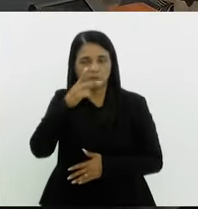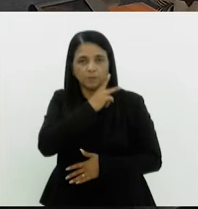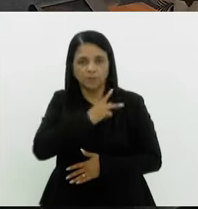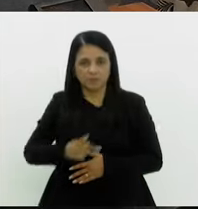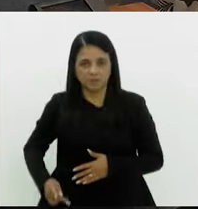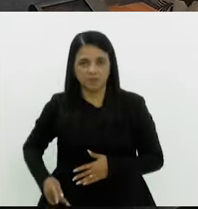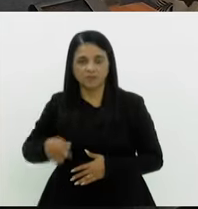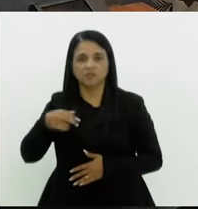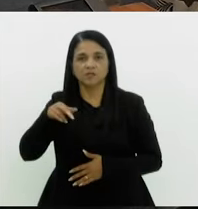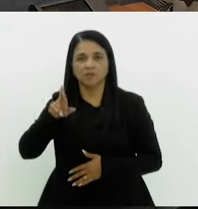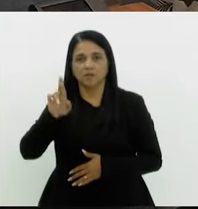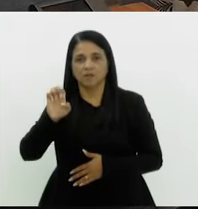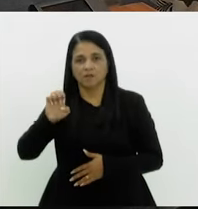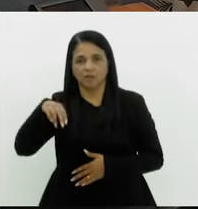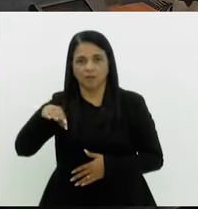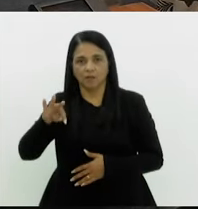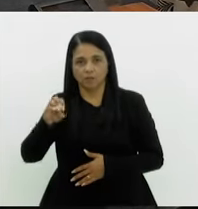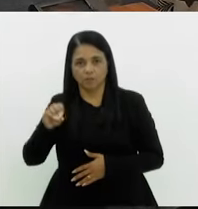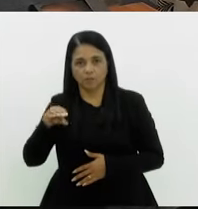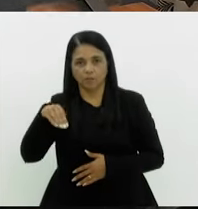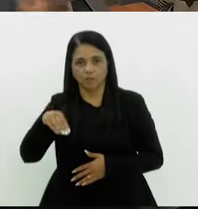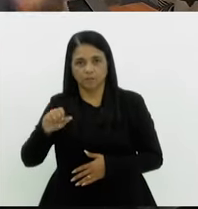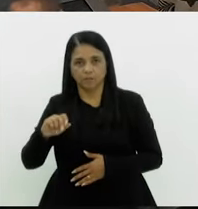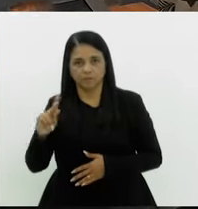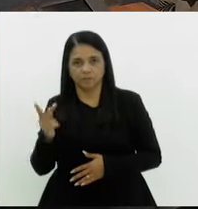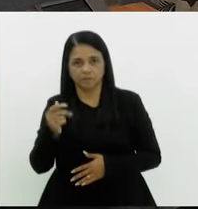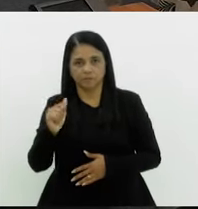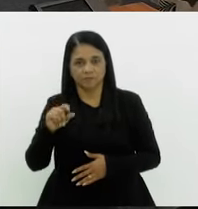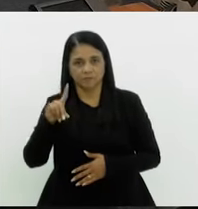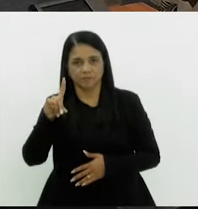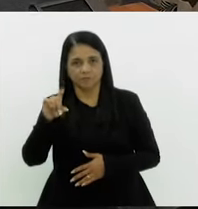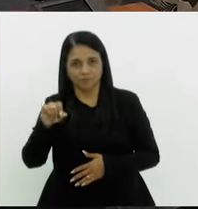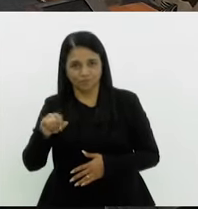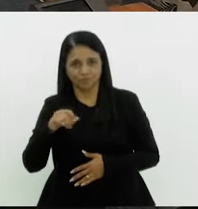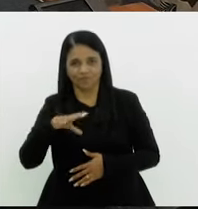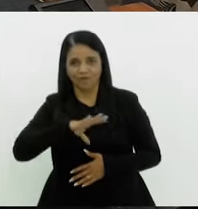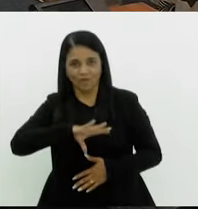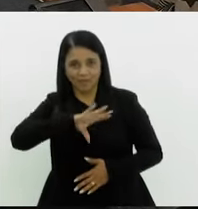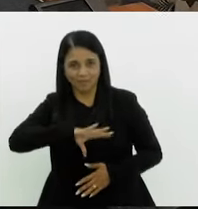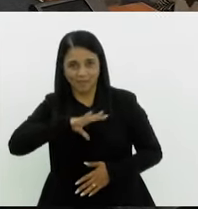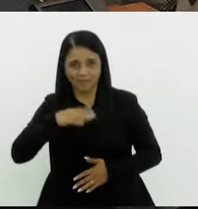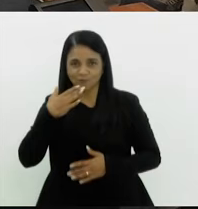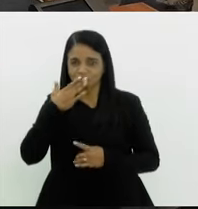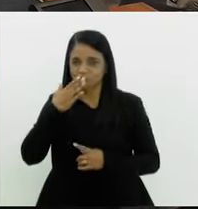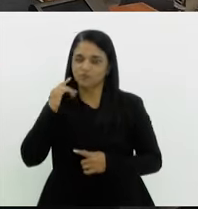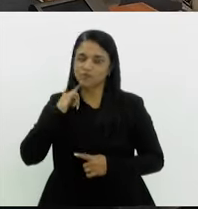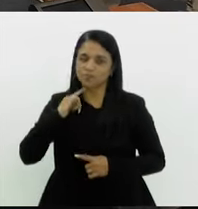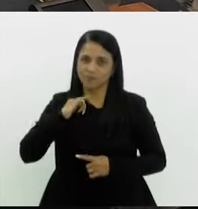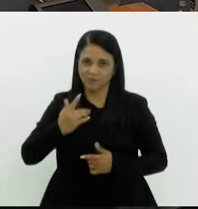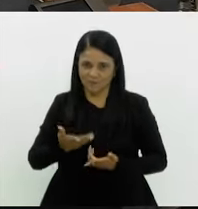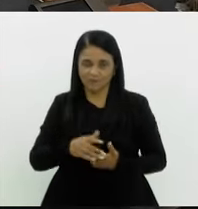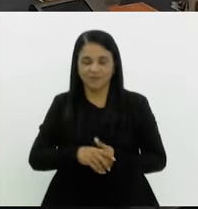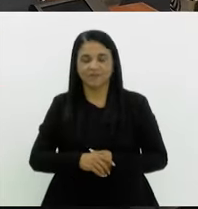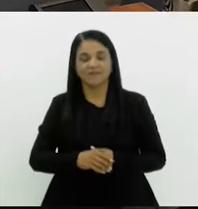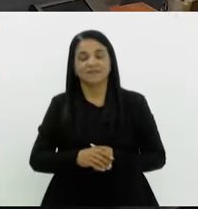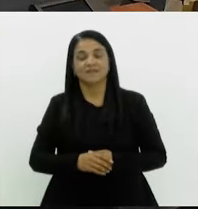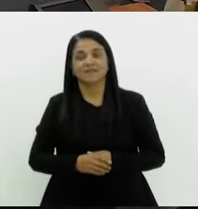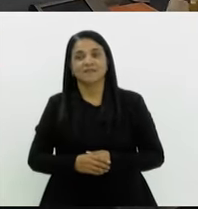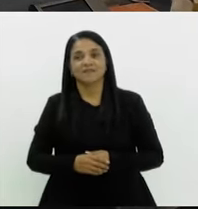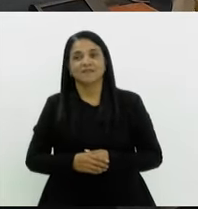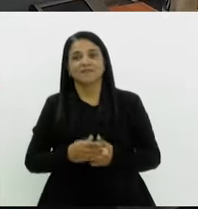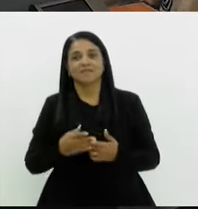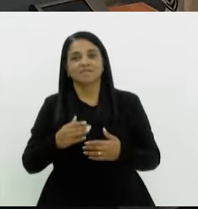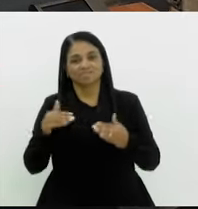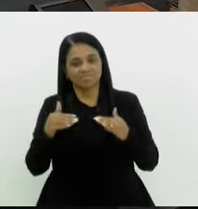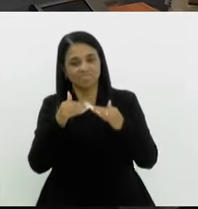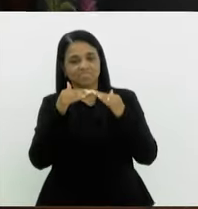presidente Renato Machado Vascaíno. Parecer favorável, presidente. Pela Comissão